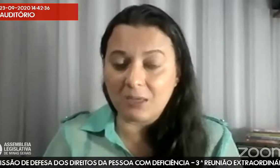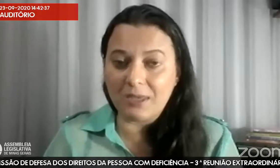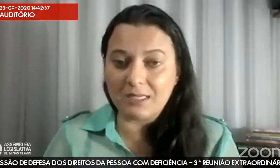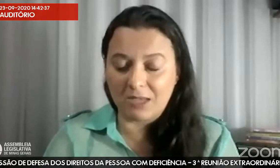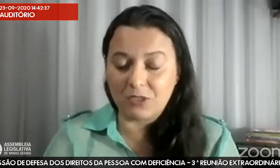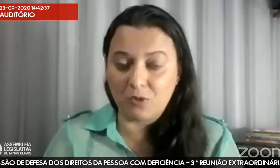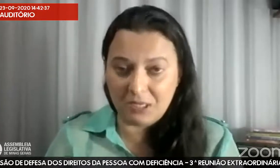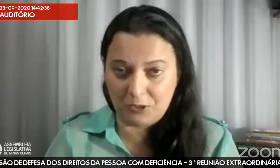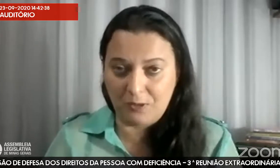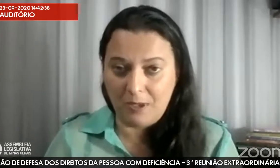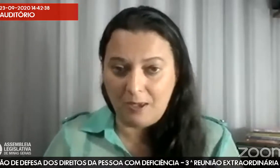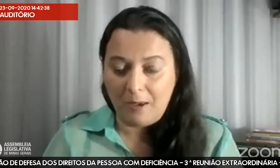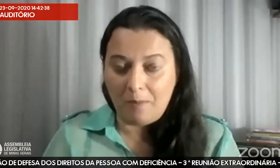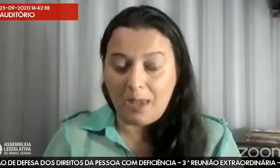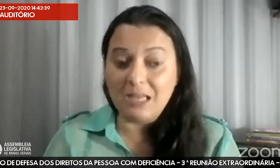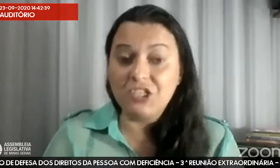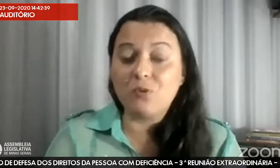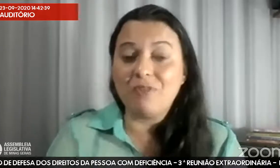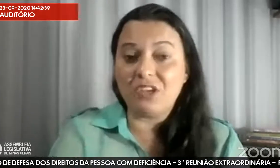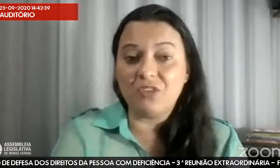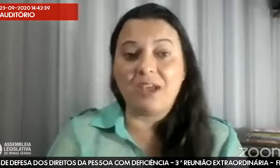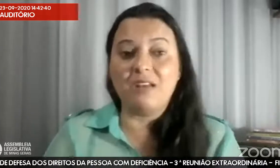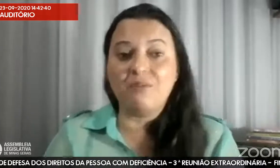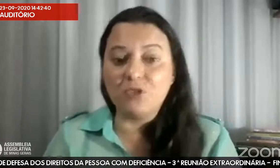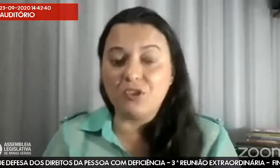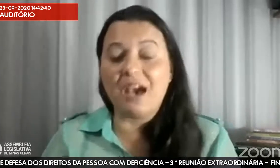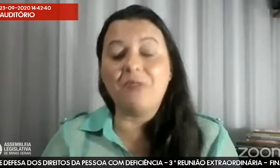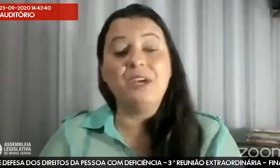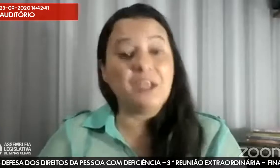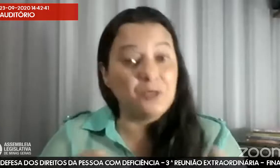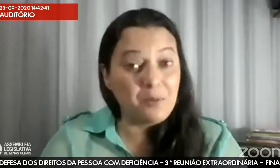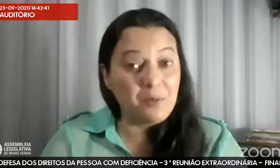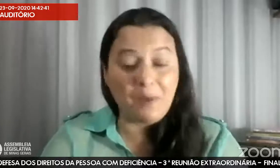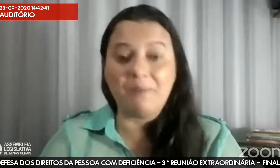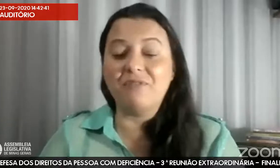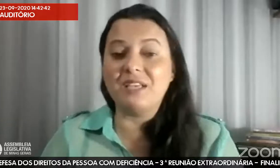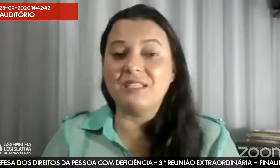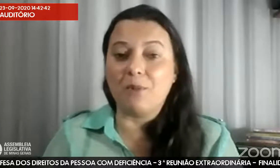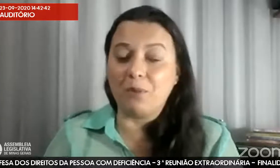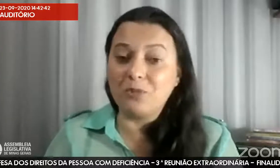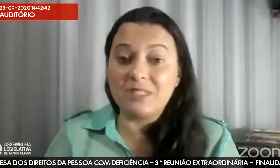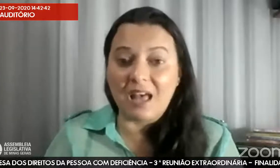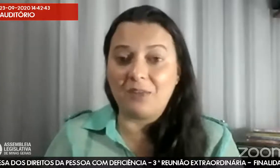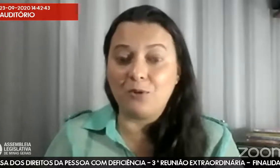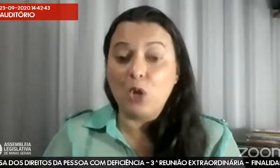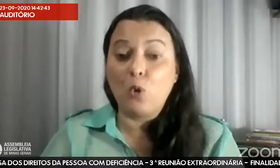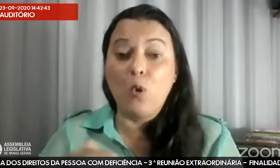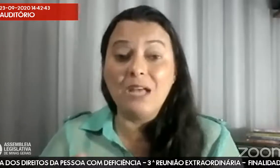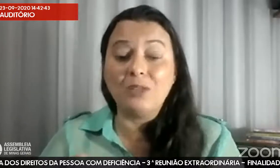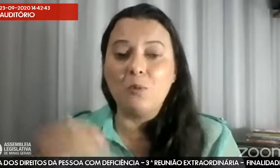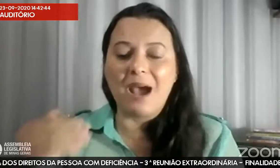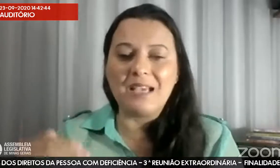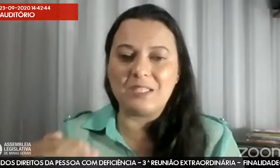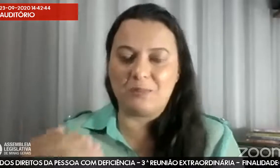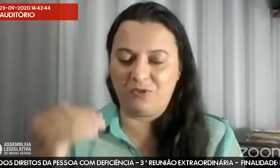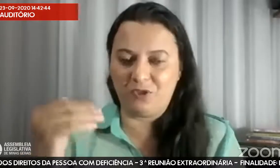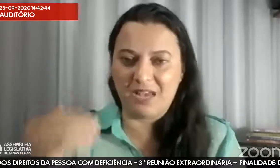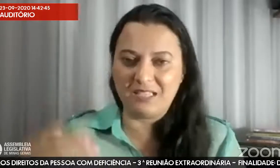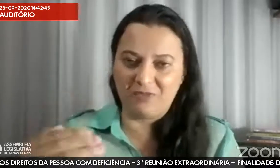na sequência mais sobre isso. Além disso, o efetivo é aquele funcionário que contribui para a previdência própria do Estado. Quanto